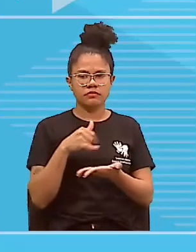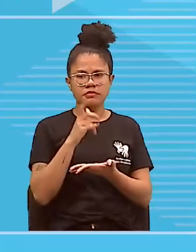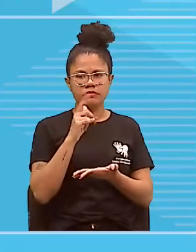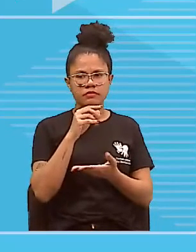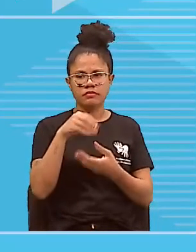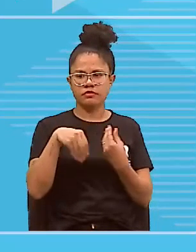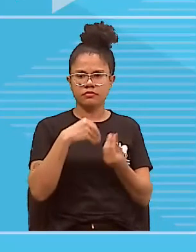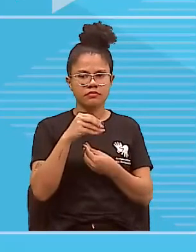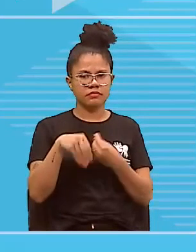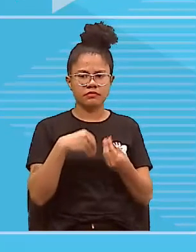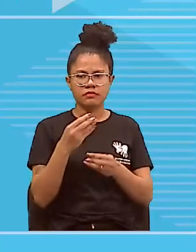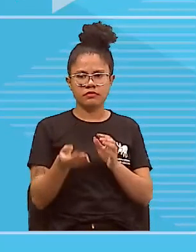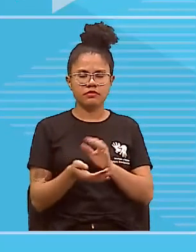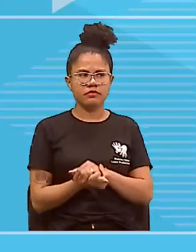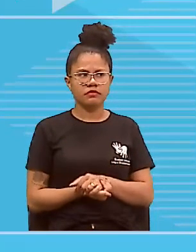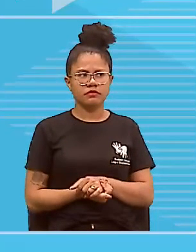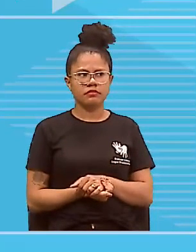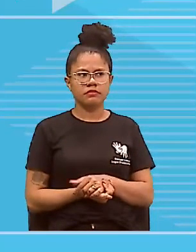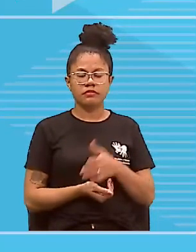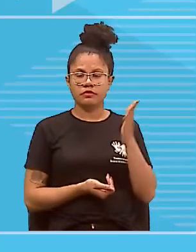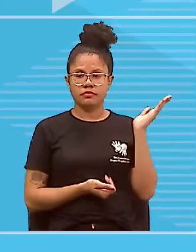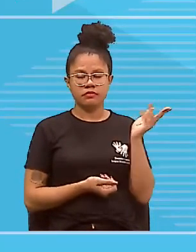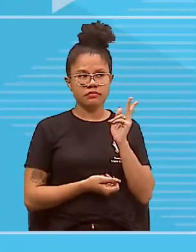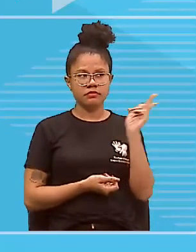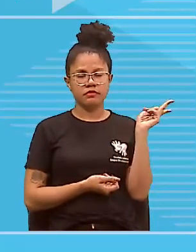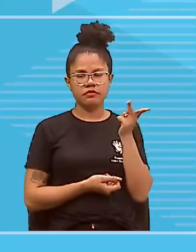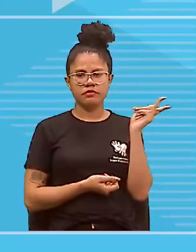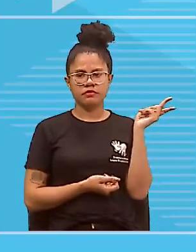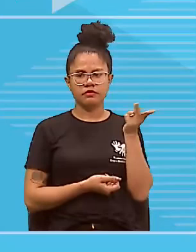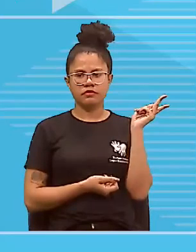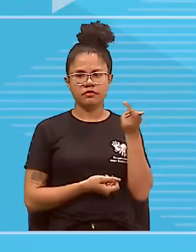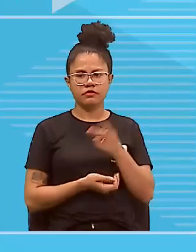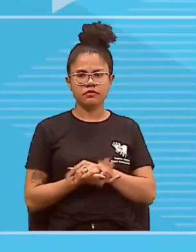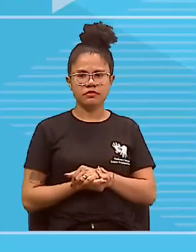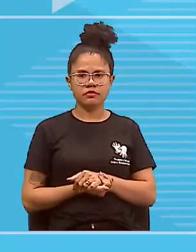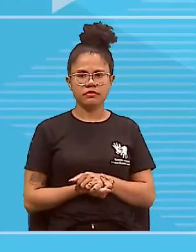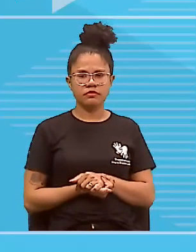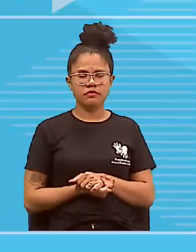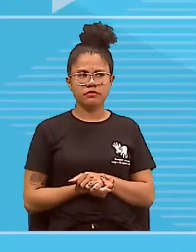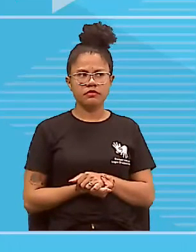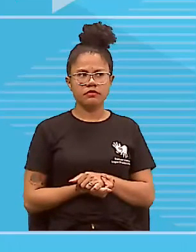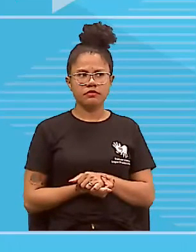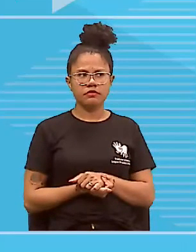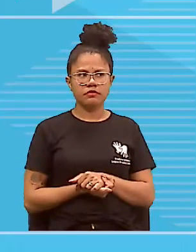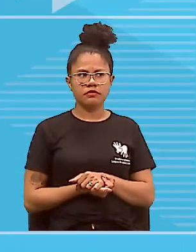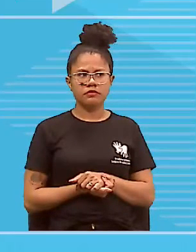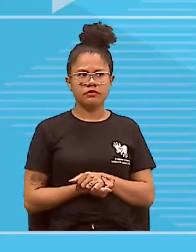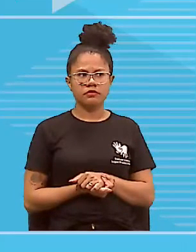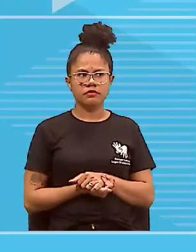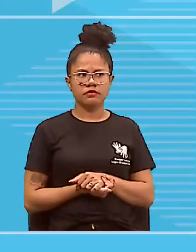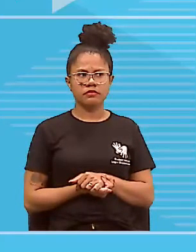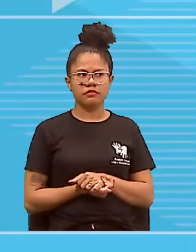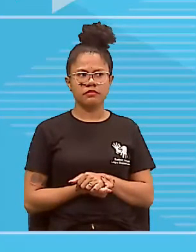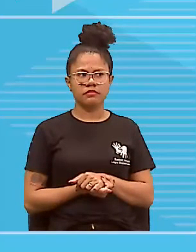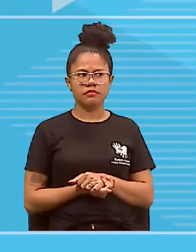misturam e esse essas duas substâncias esses dois materiais eles criam